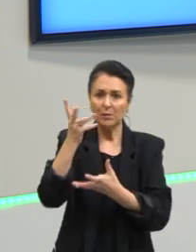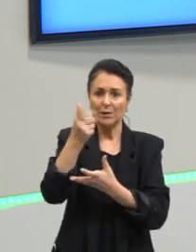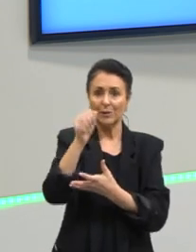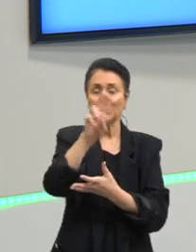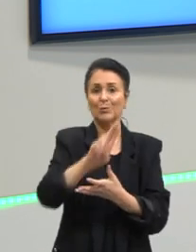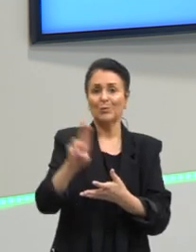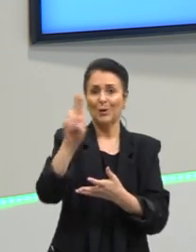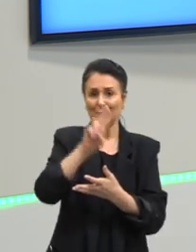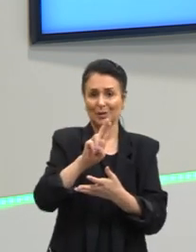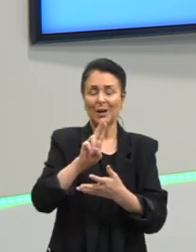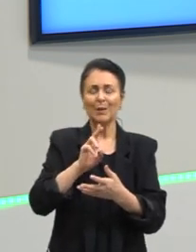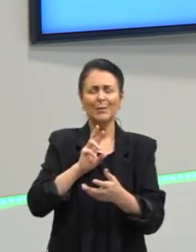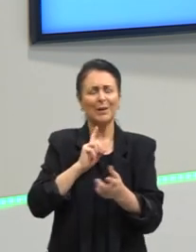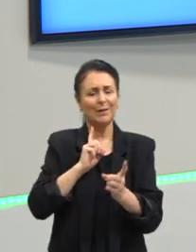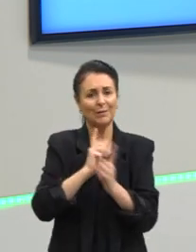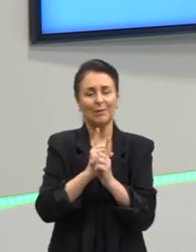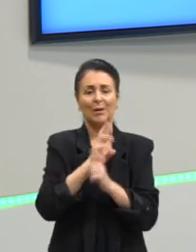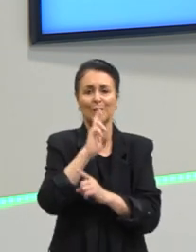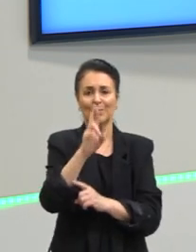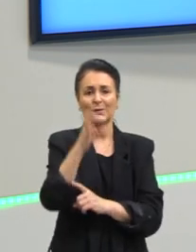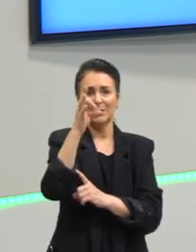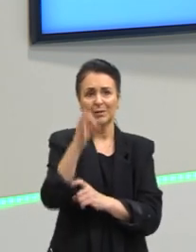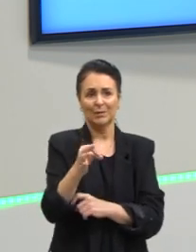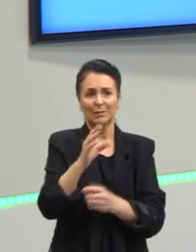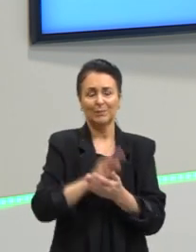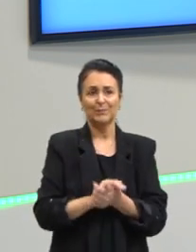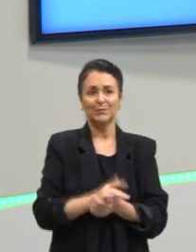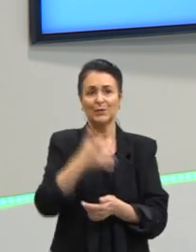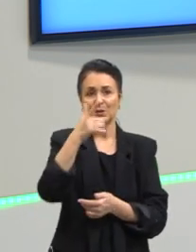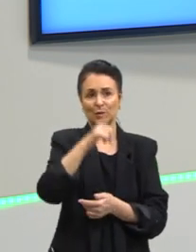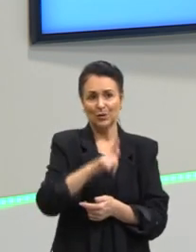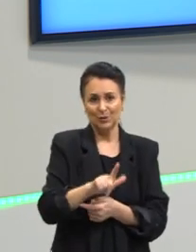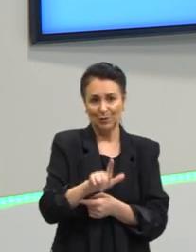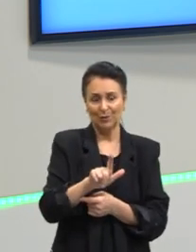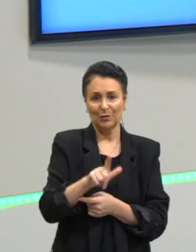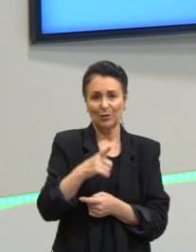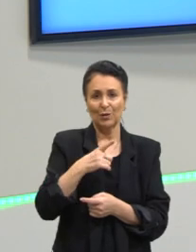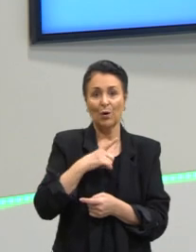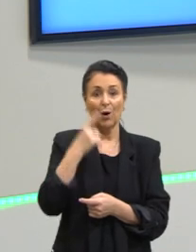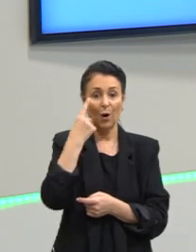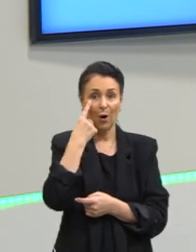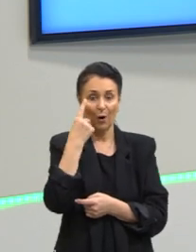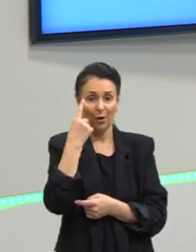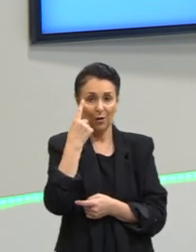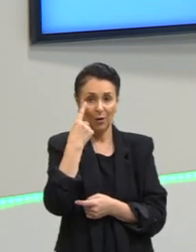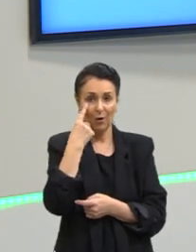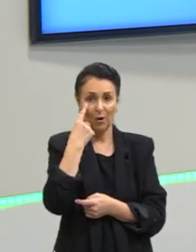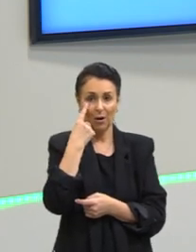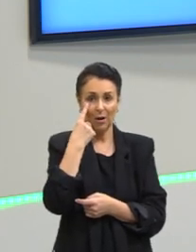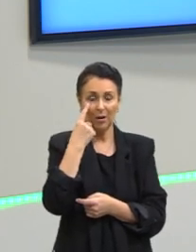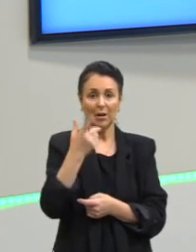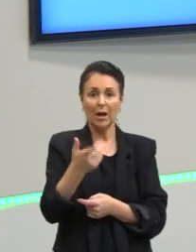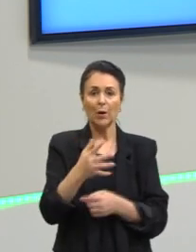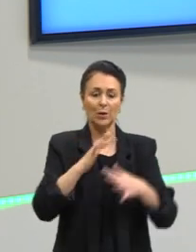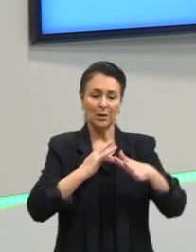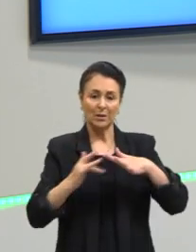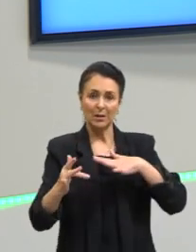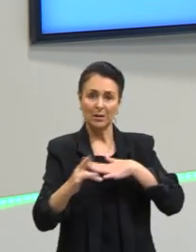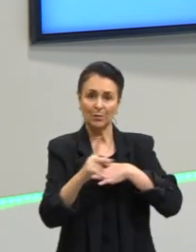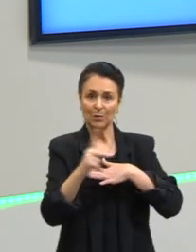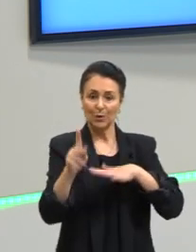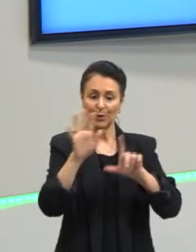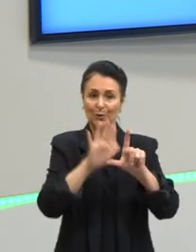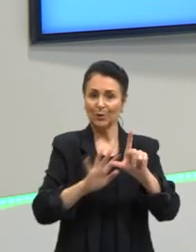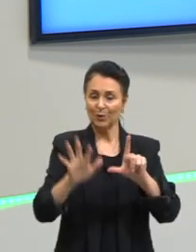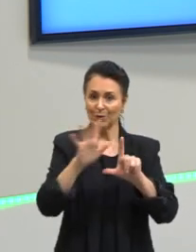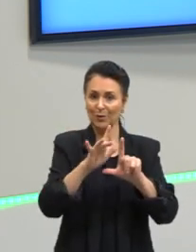os possa então achar a resposta correta novamente o que o então sugeri que vocês causam querer conhecer minhas redes acesso tem o